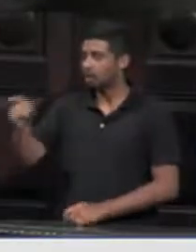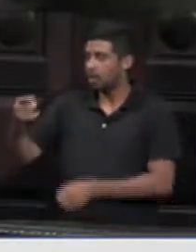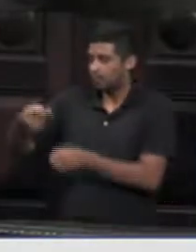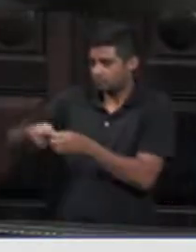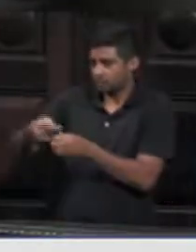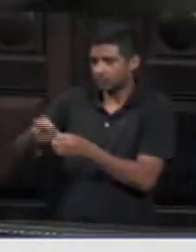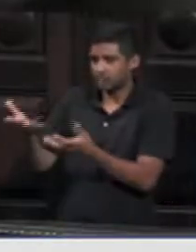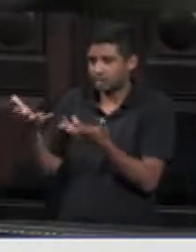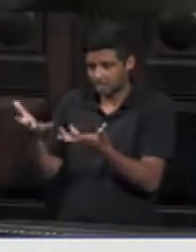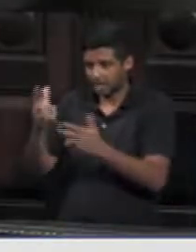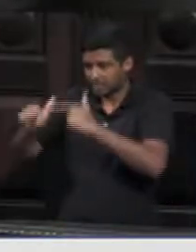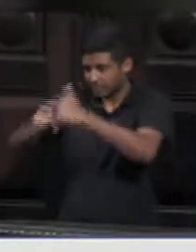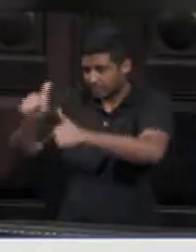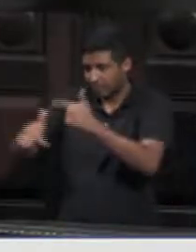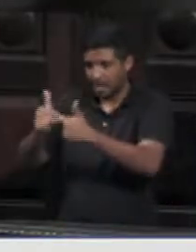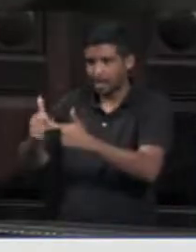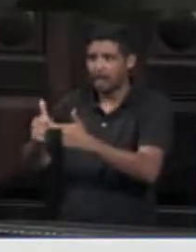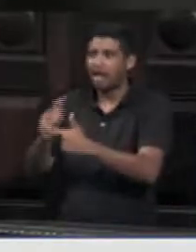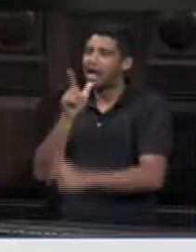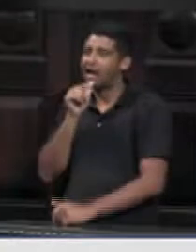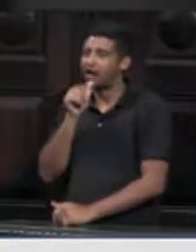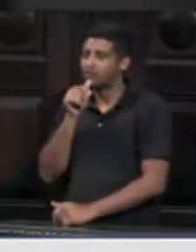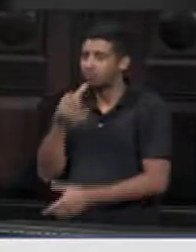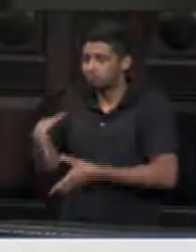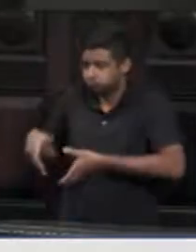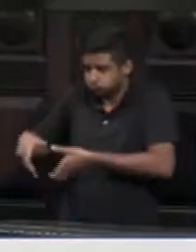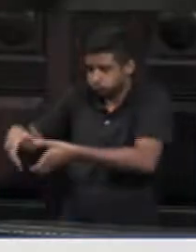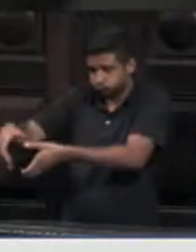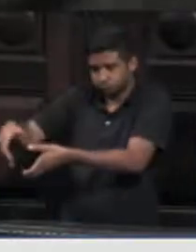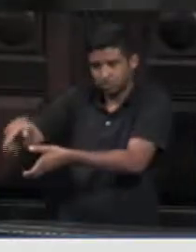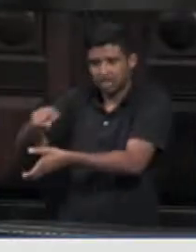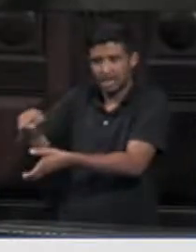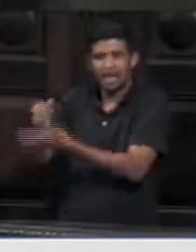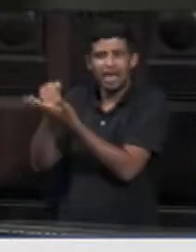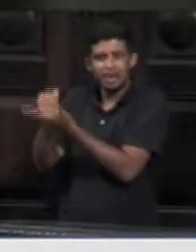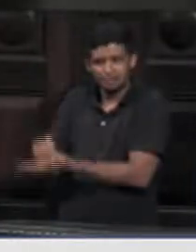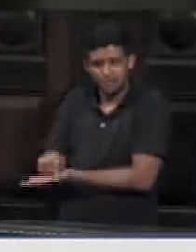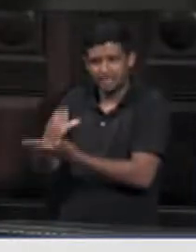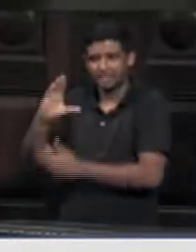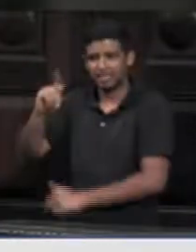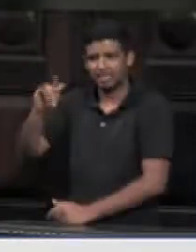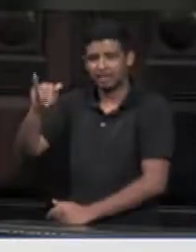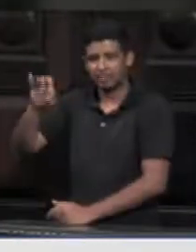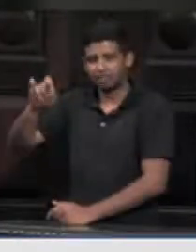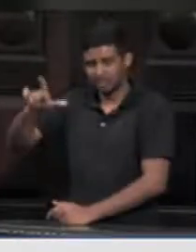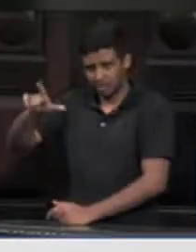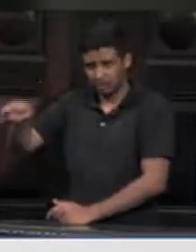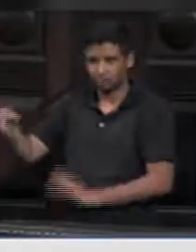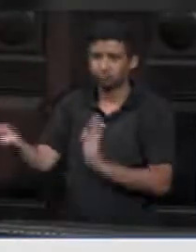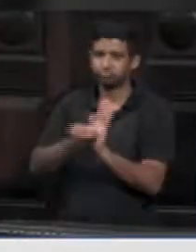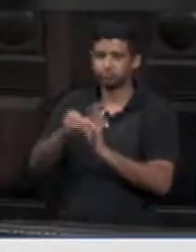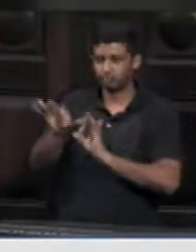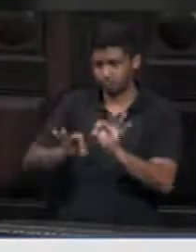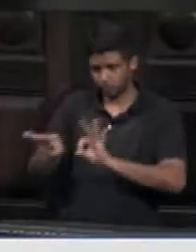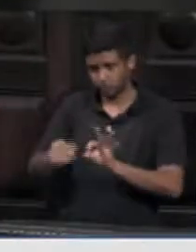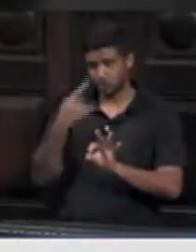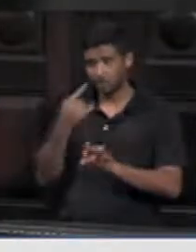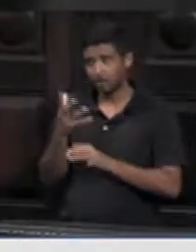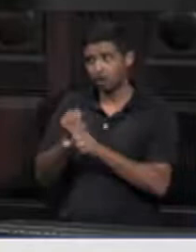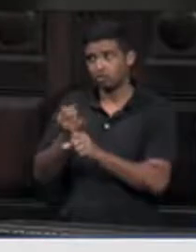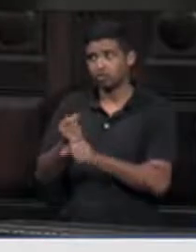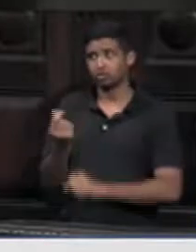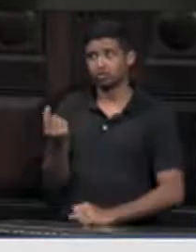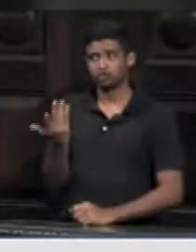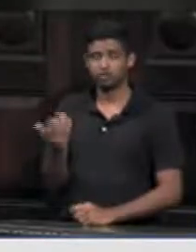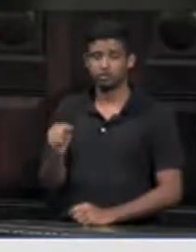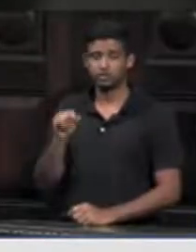de saneamento, ele vai ter o peso do capital que ele botar naquele projeto. Por hipótese, vai financiar saneamento básico. Se ele vai